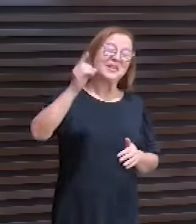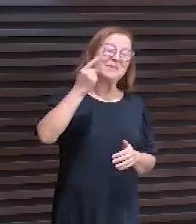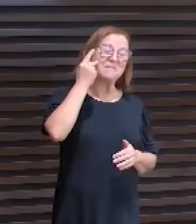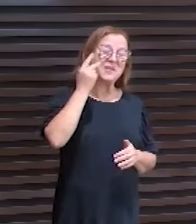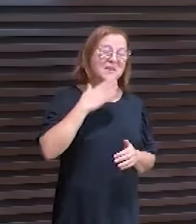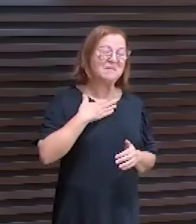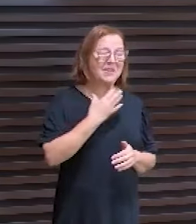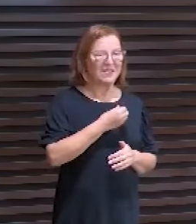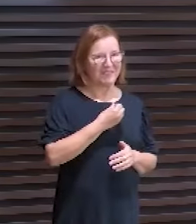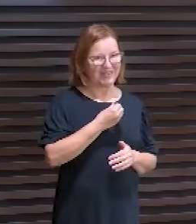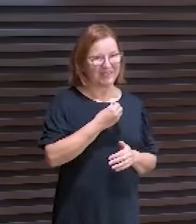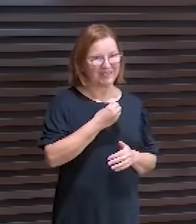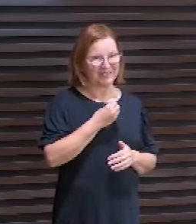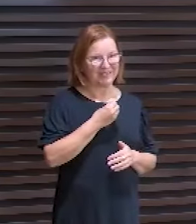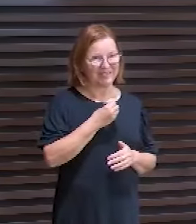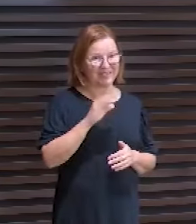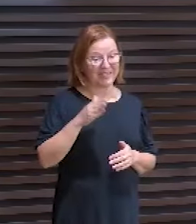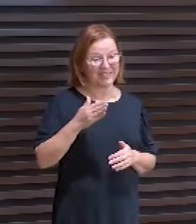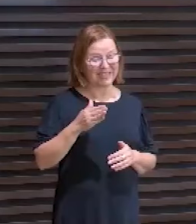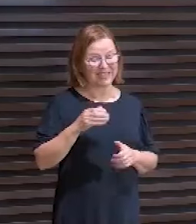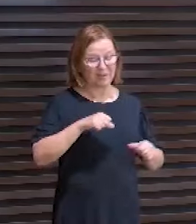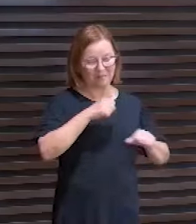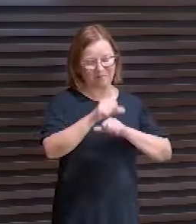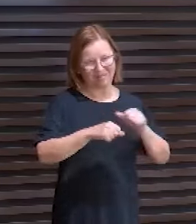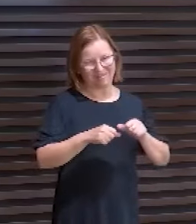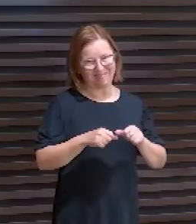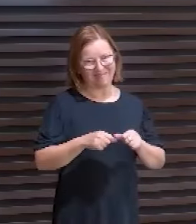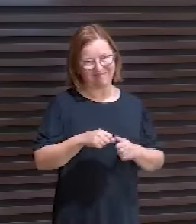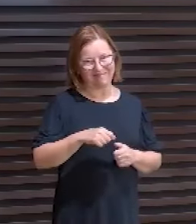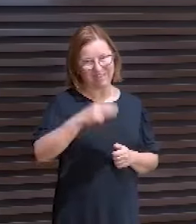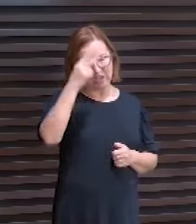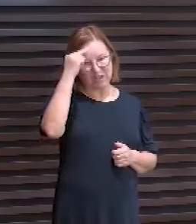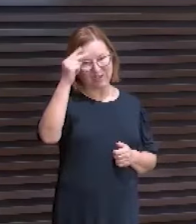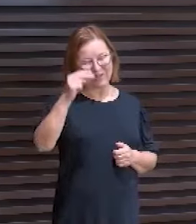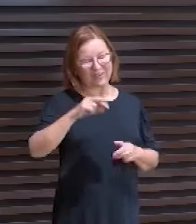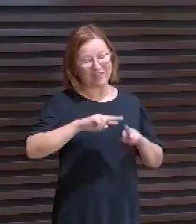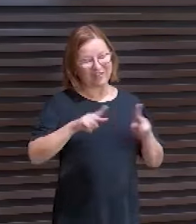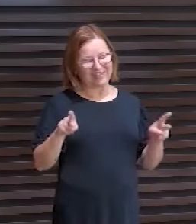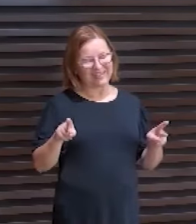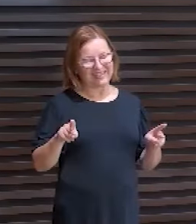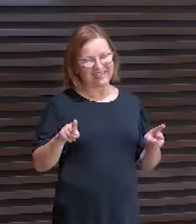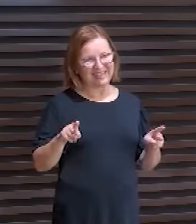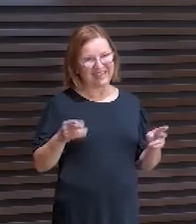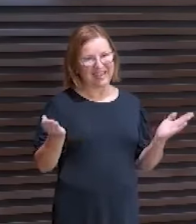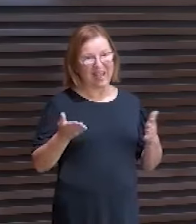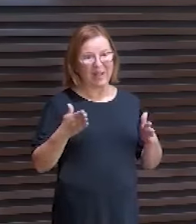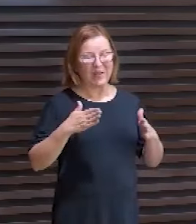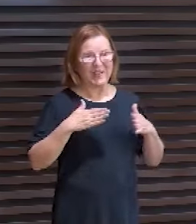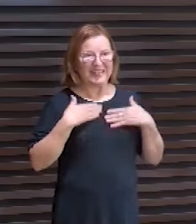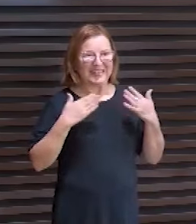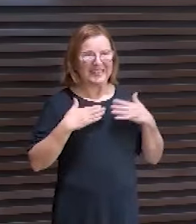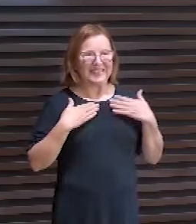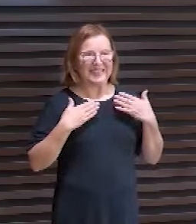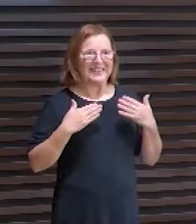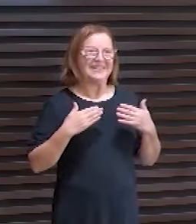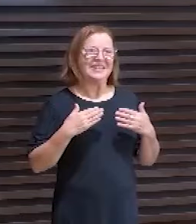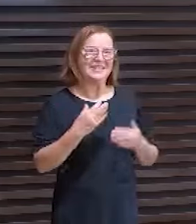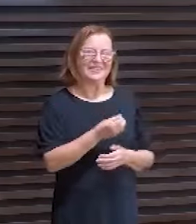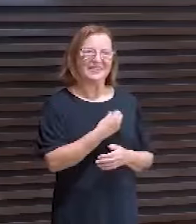virou o disco é outra história o contentamento a alegria de